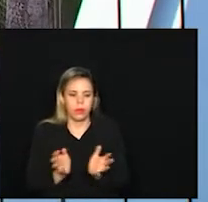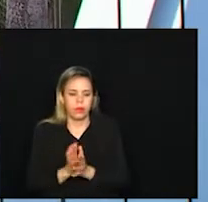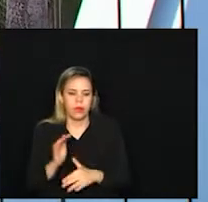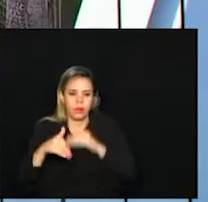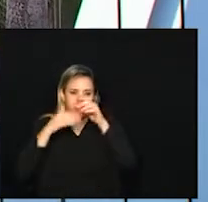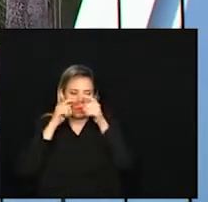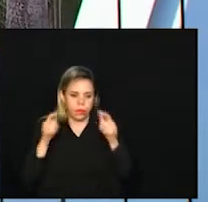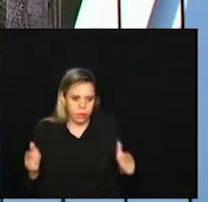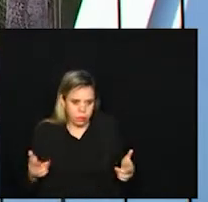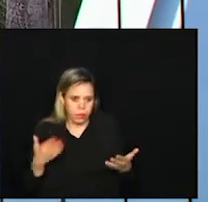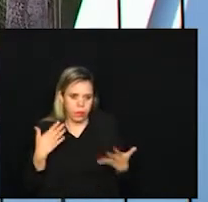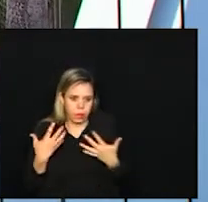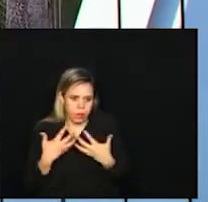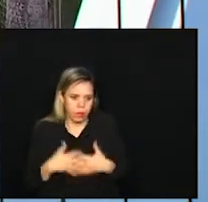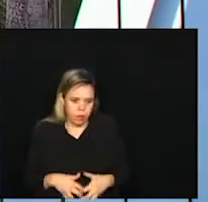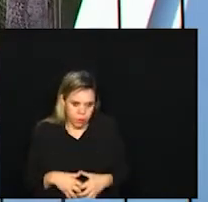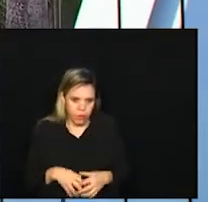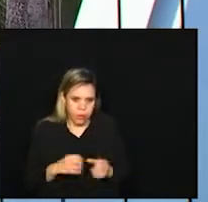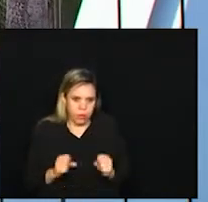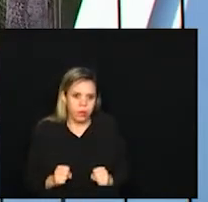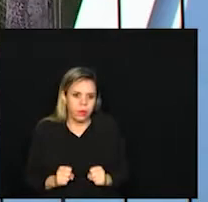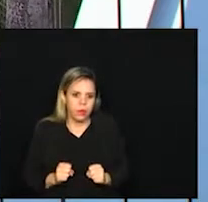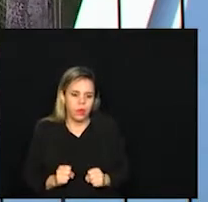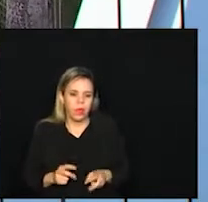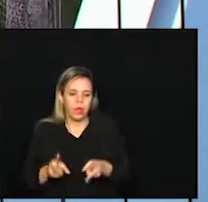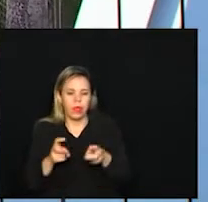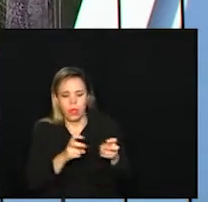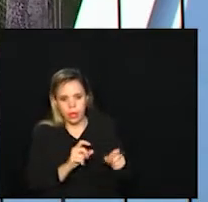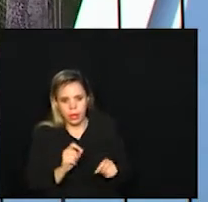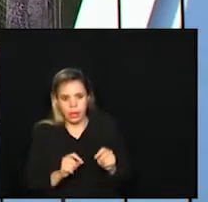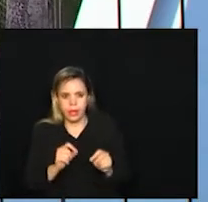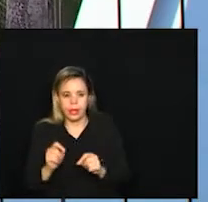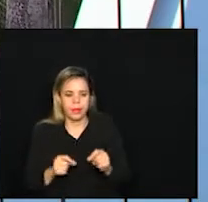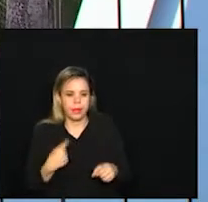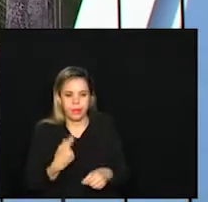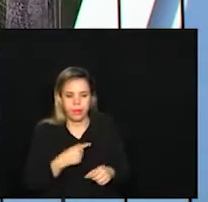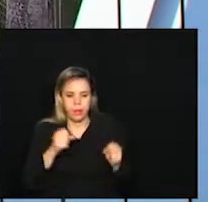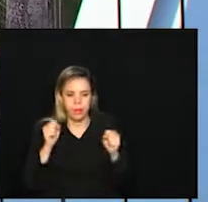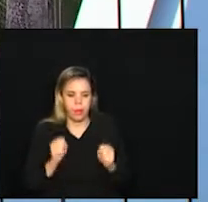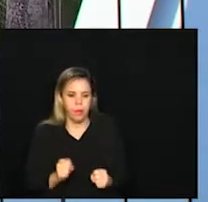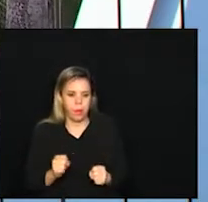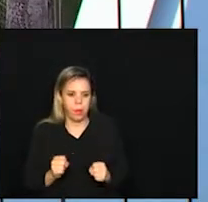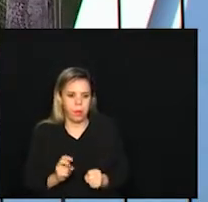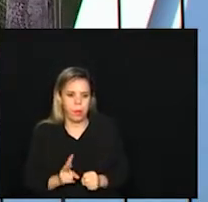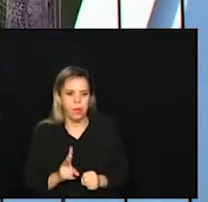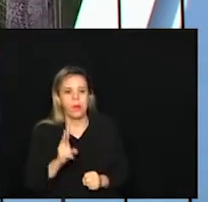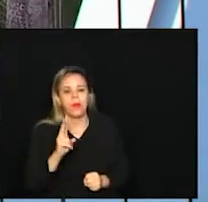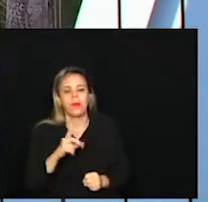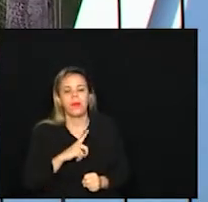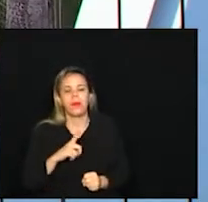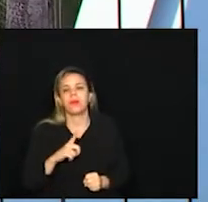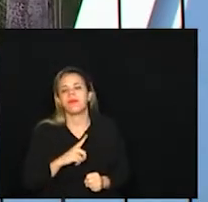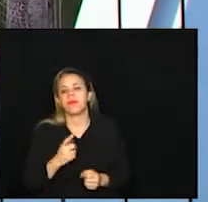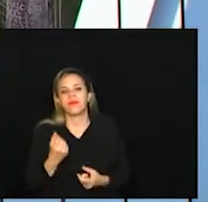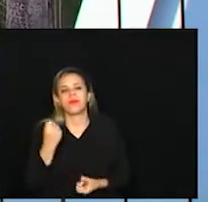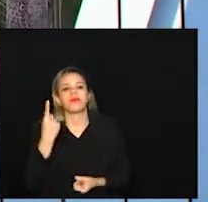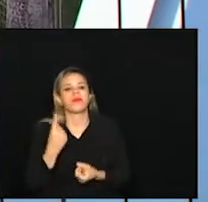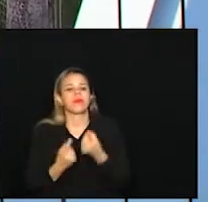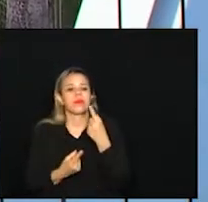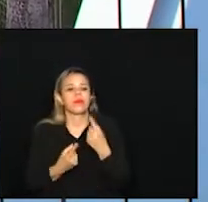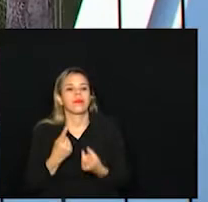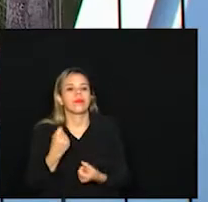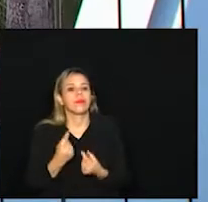avance nesse debate e que possa perceber o seguinte que nós podemos continuar tendo fogos de